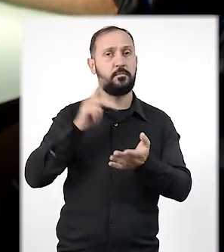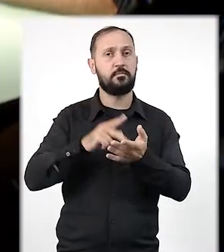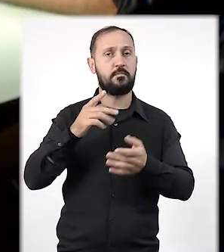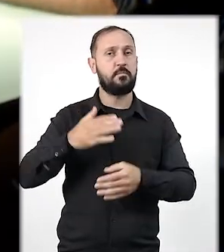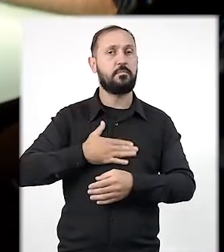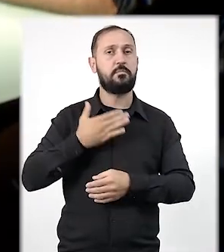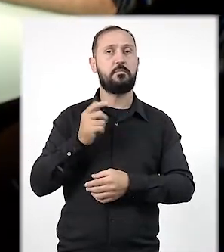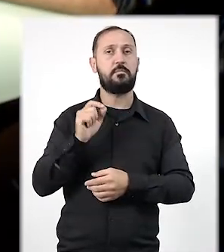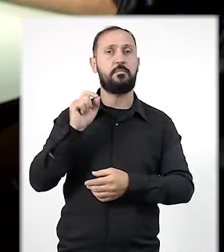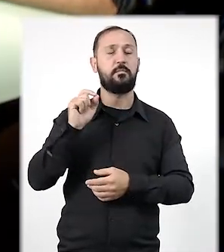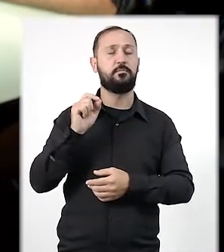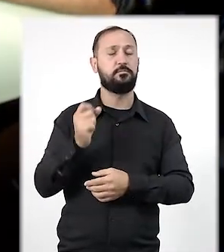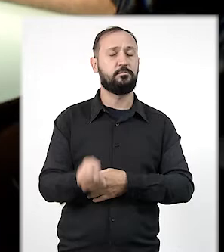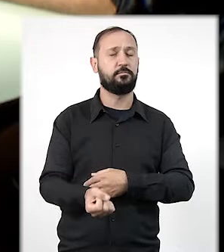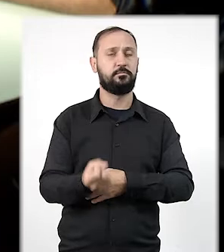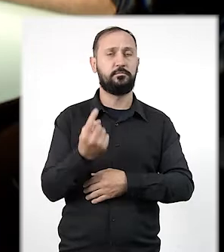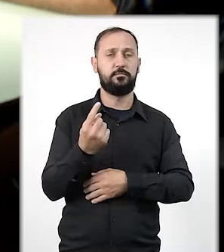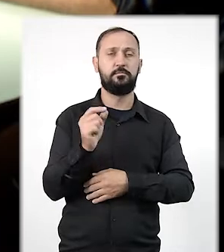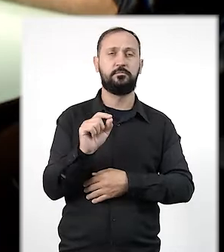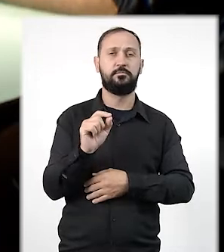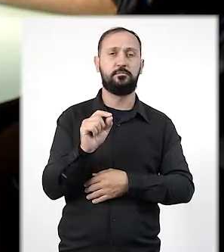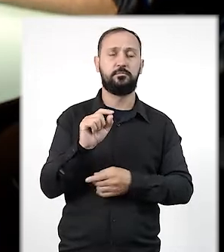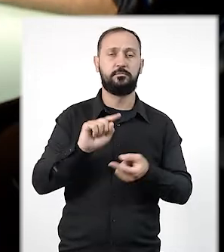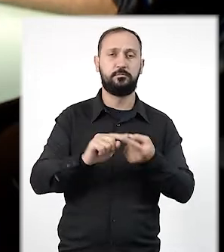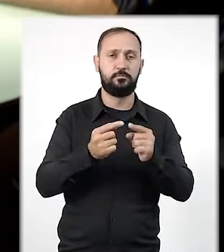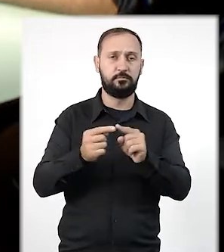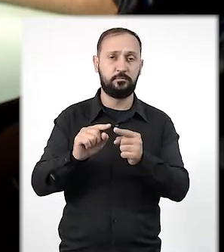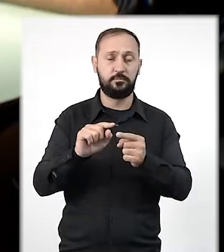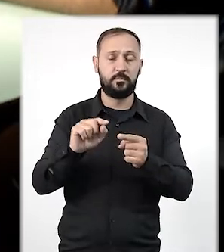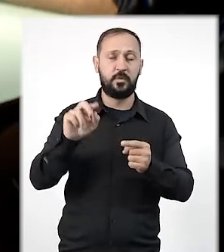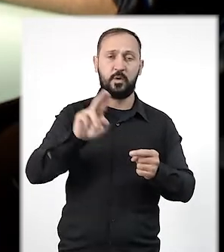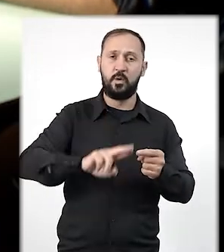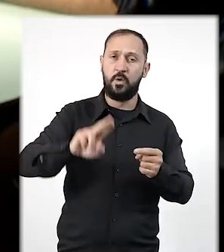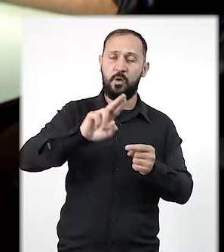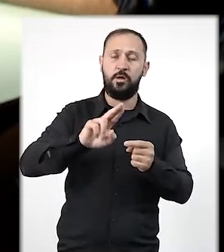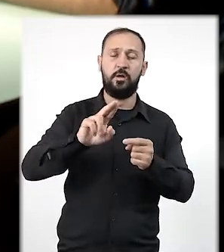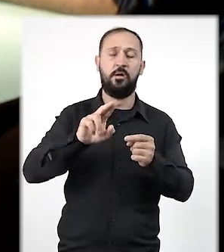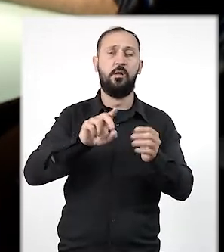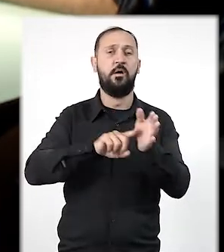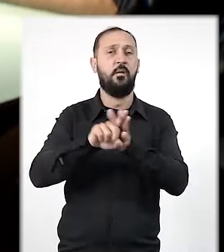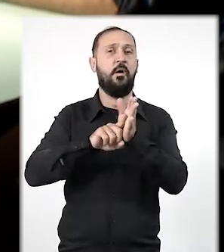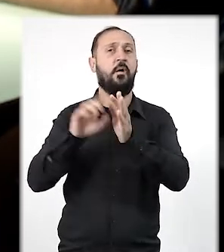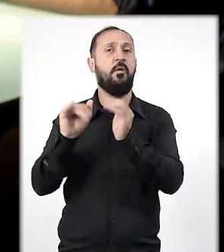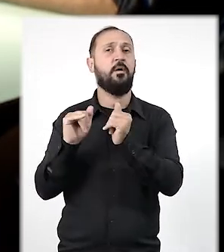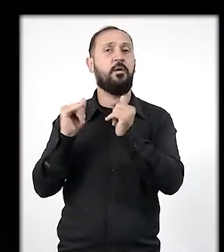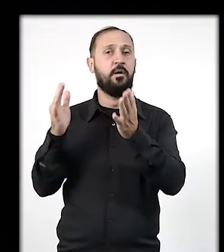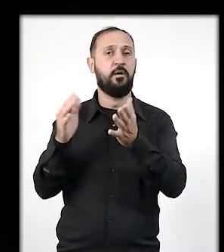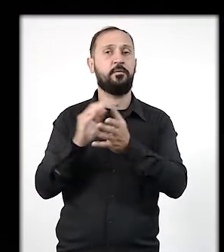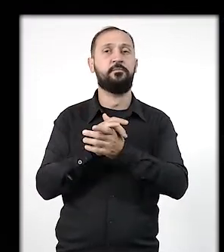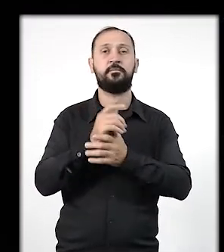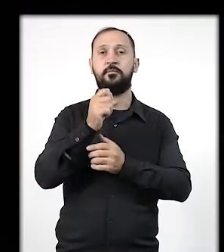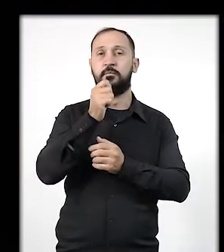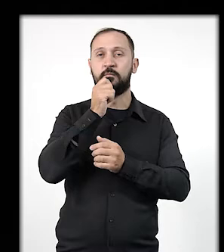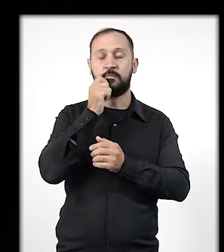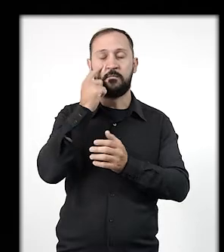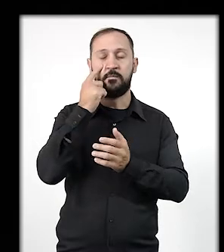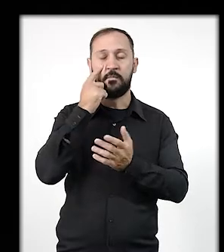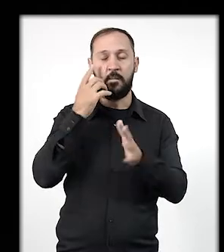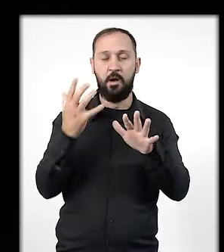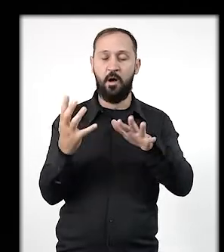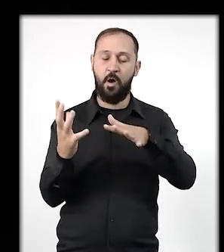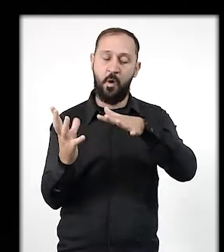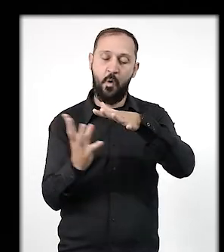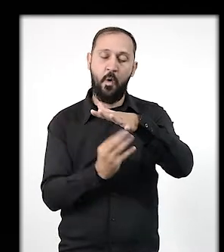realmente surpreendeu que o ferramental que o pessoal utiliza nas pesquisas estrangeiras ainda são